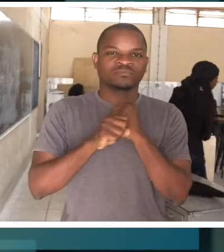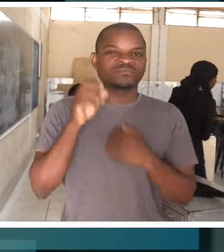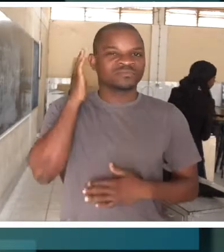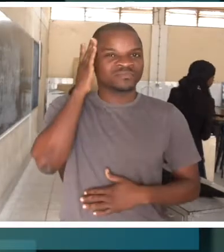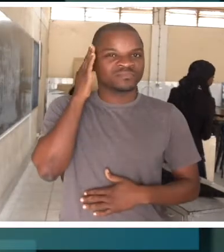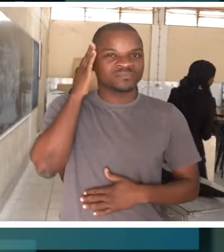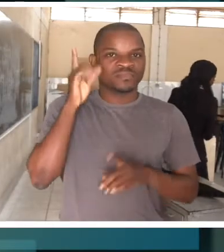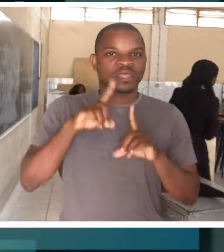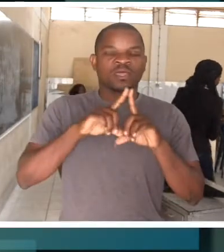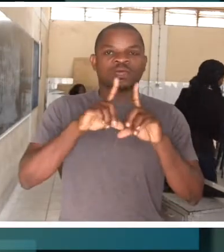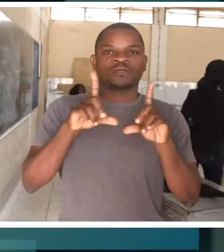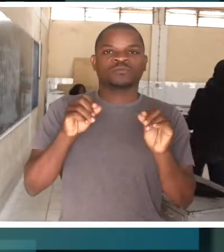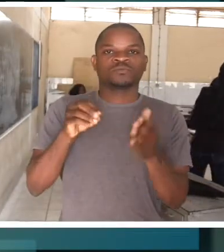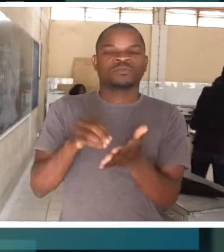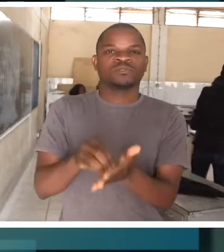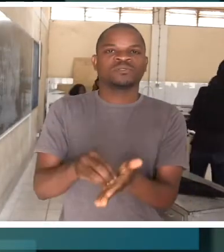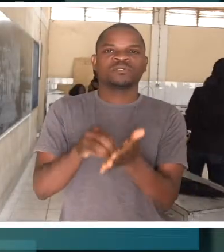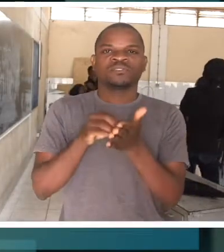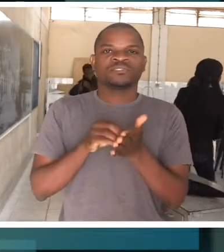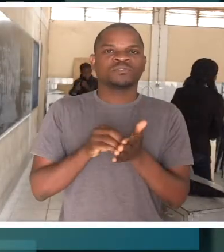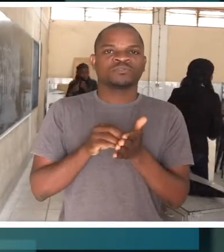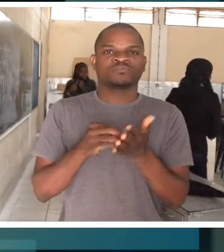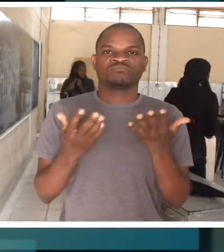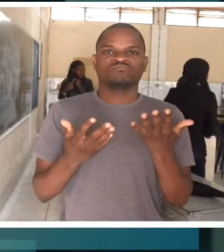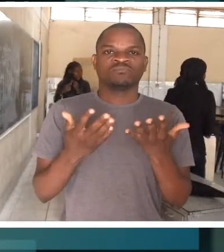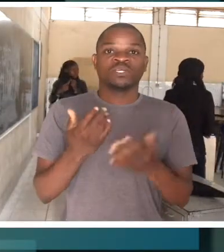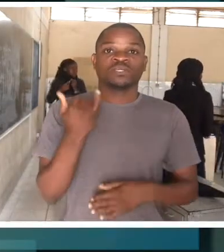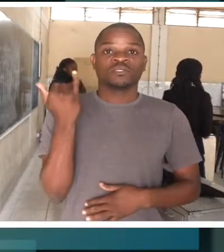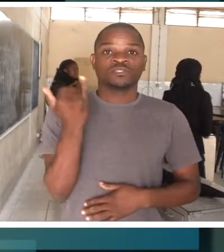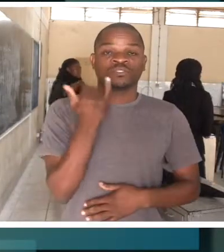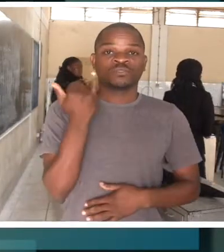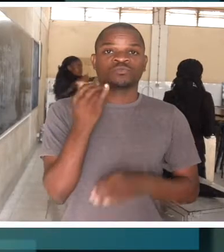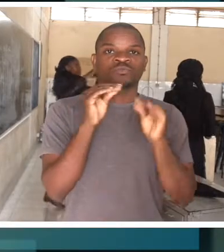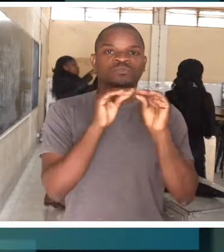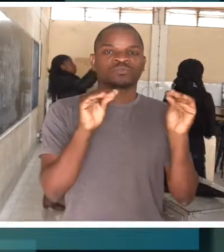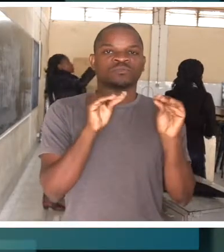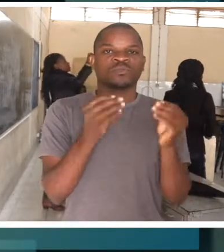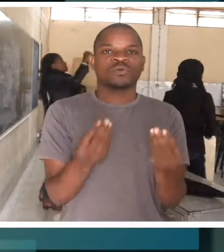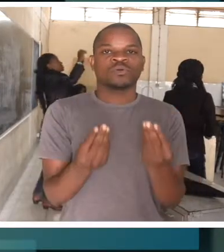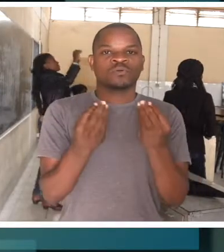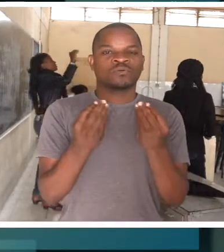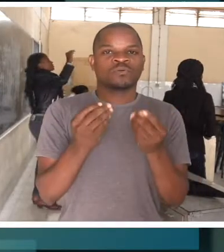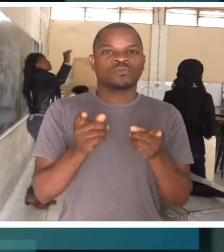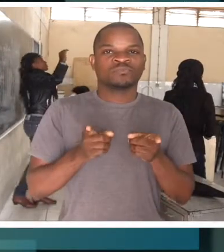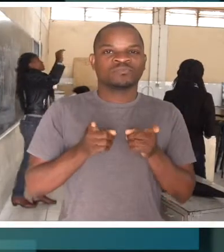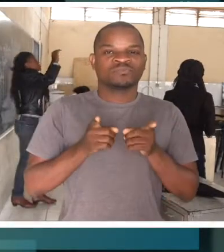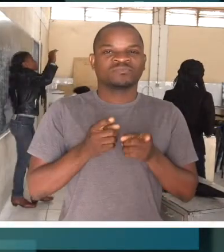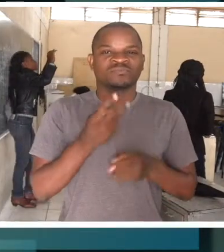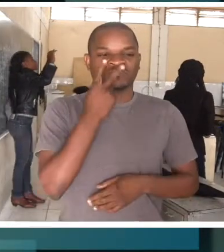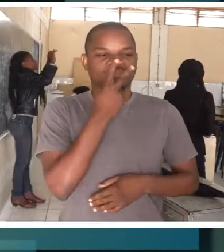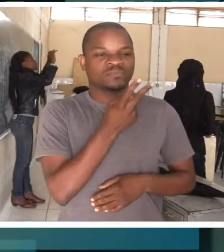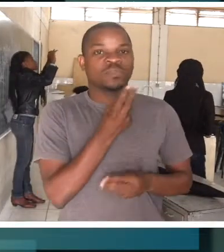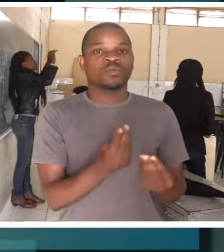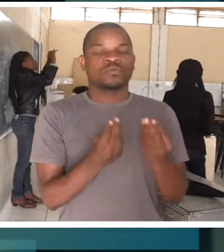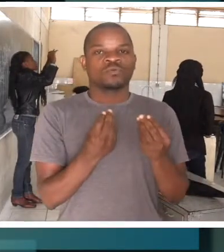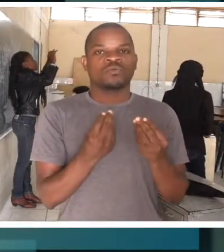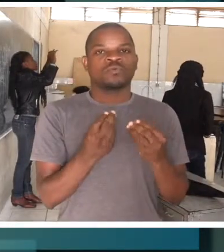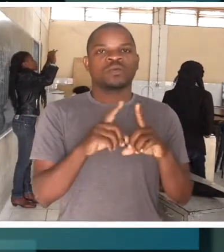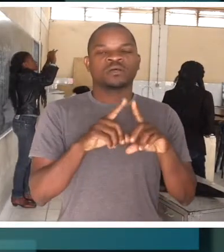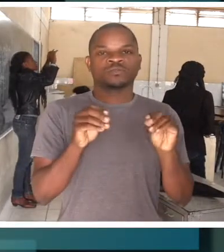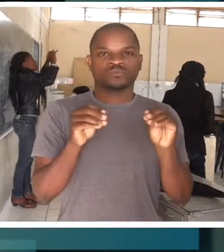ano, a reflexão mesmo, quanto ao acesso às instituições de ensino. Como é a rapariga é